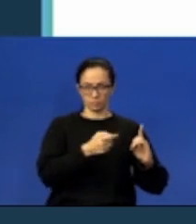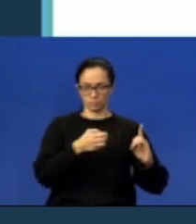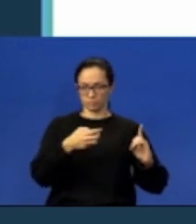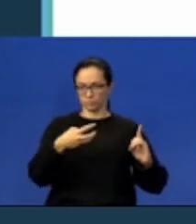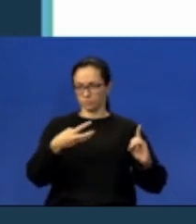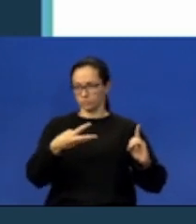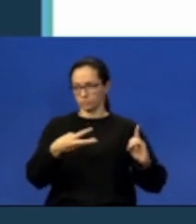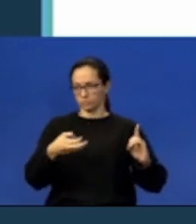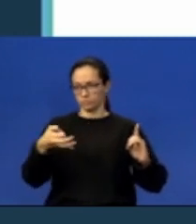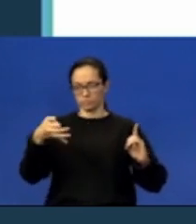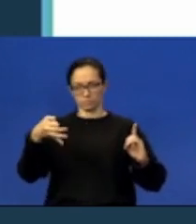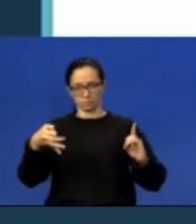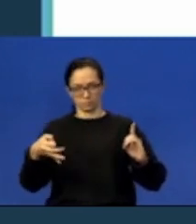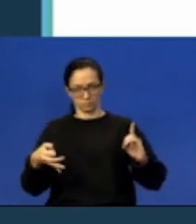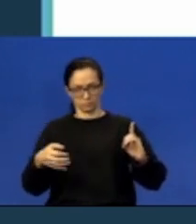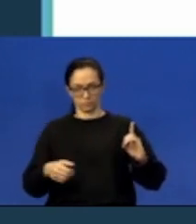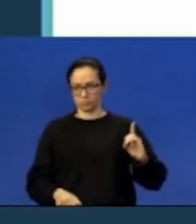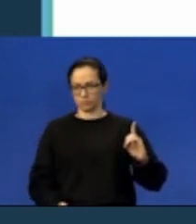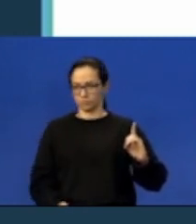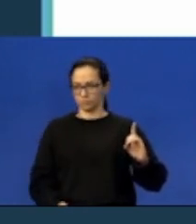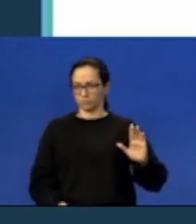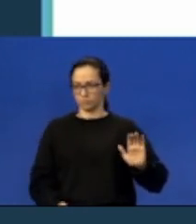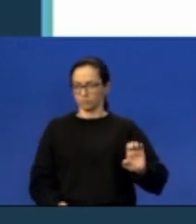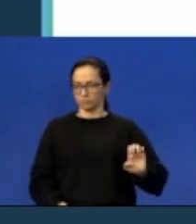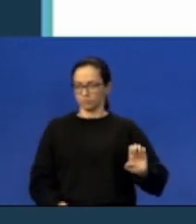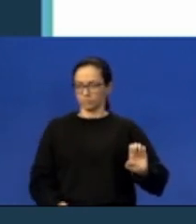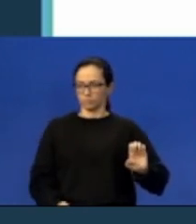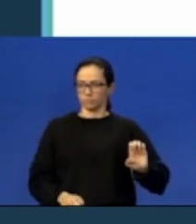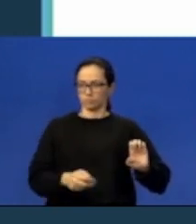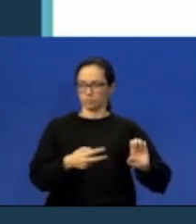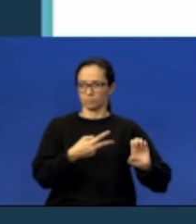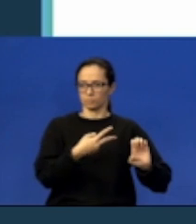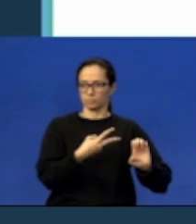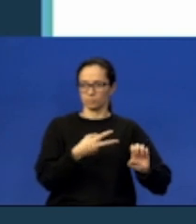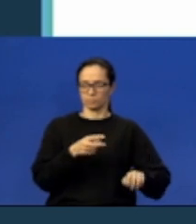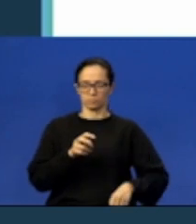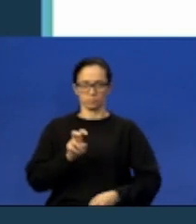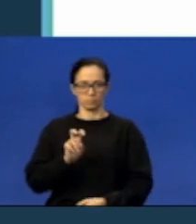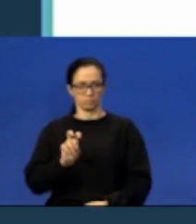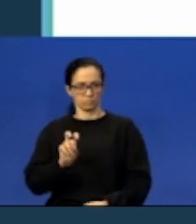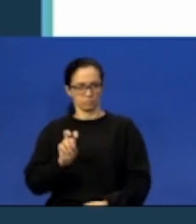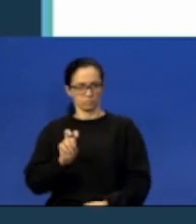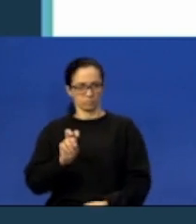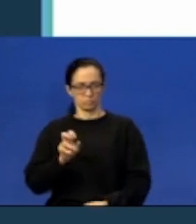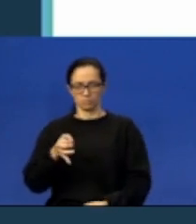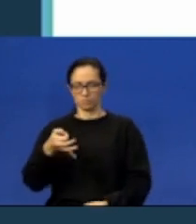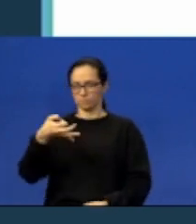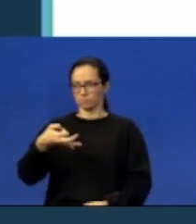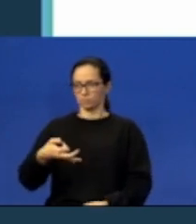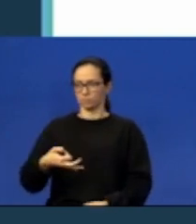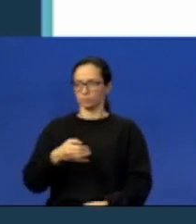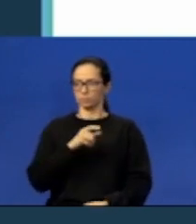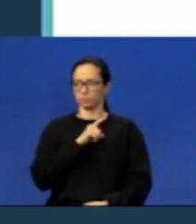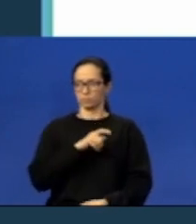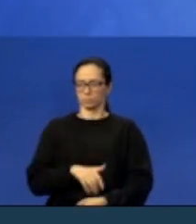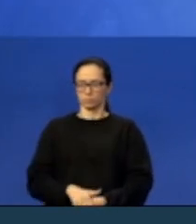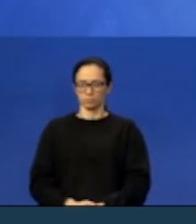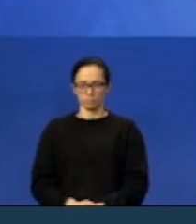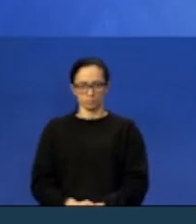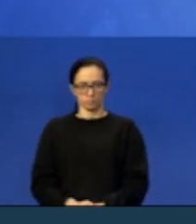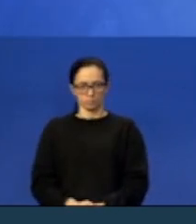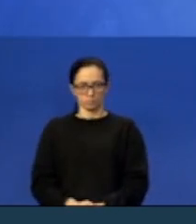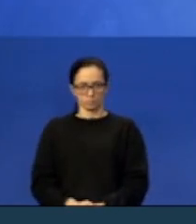letra D, os itens 1 e 3 estão corretos. Na alternativa E, os itens 2 e 5 estão